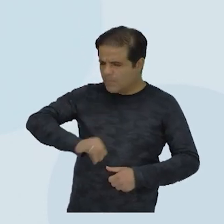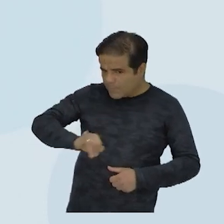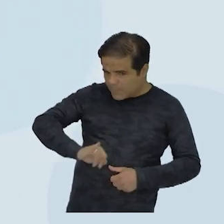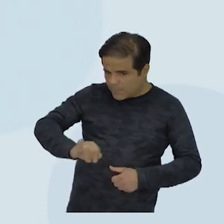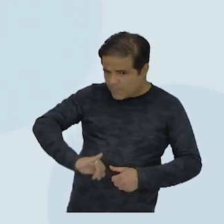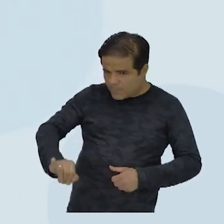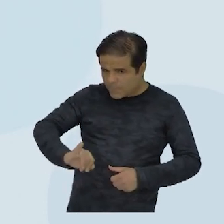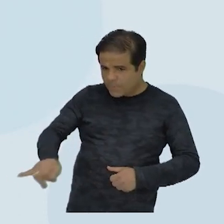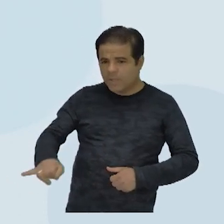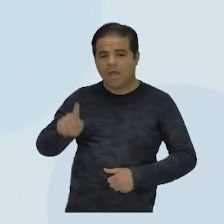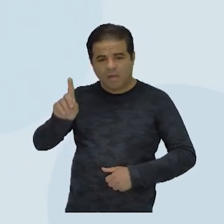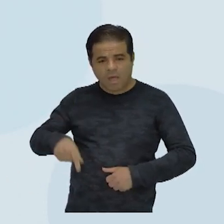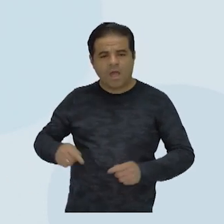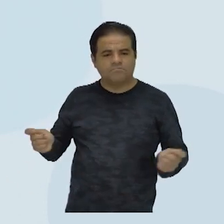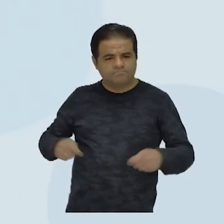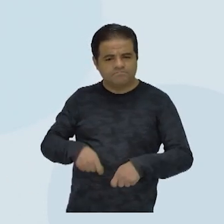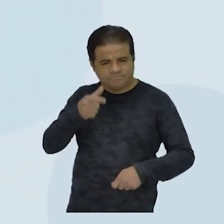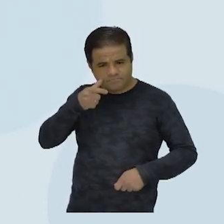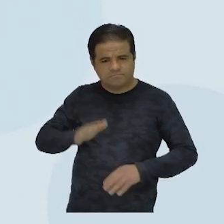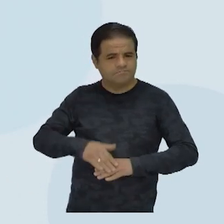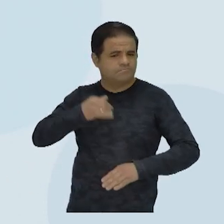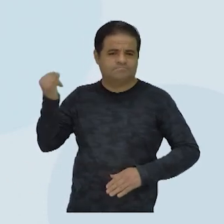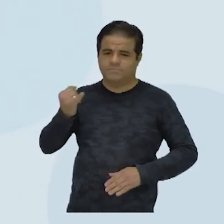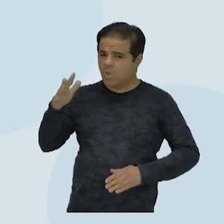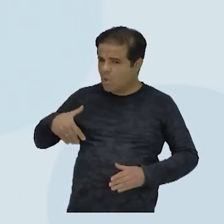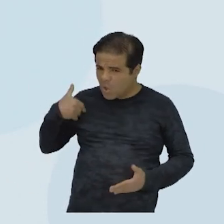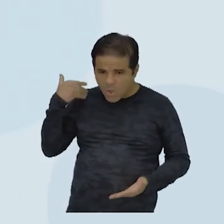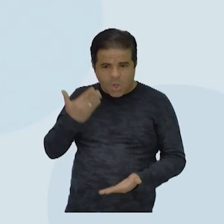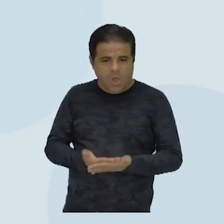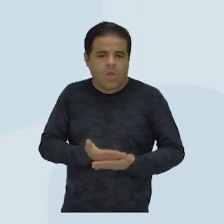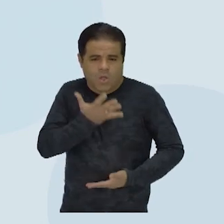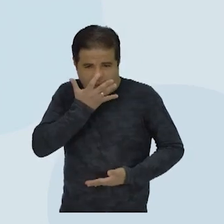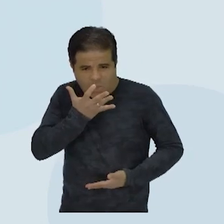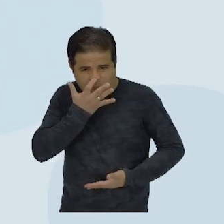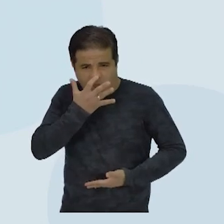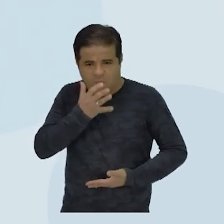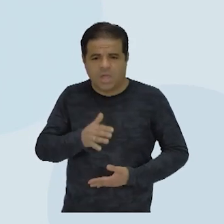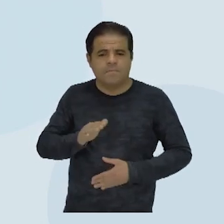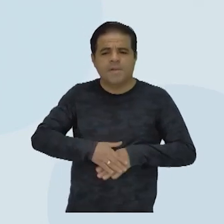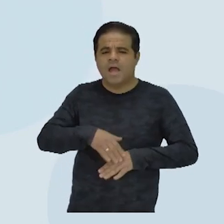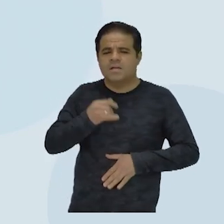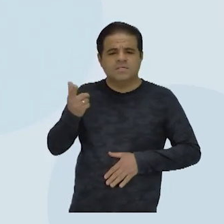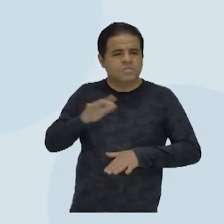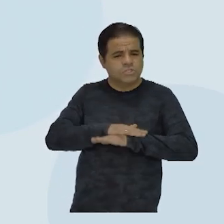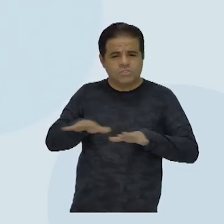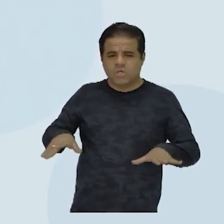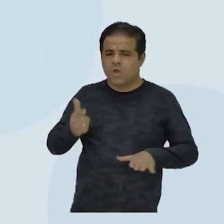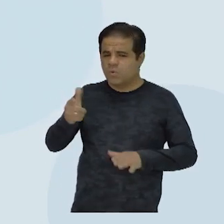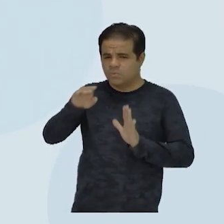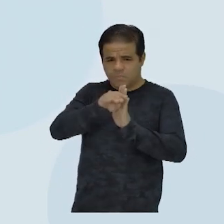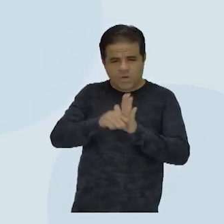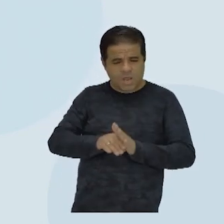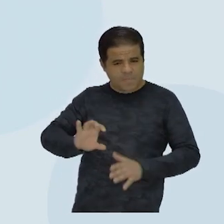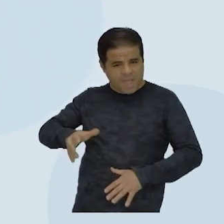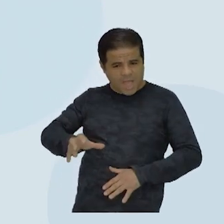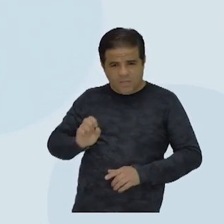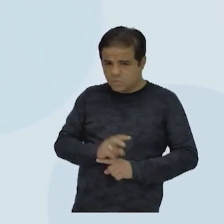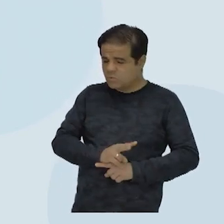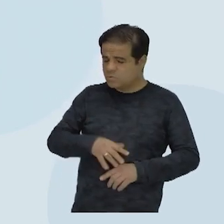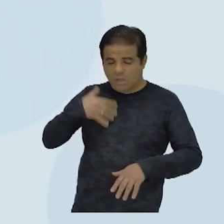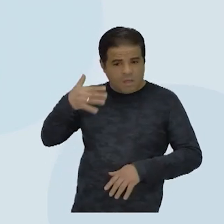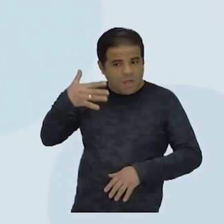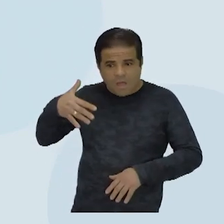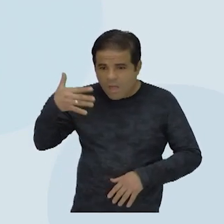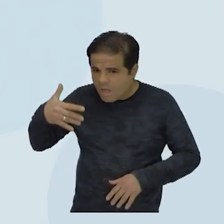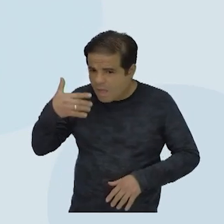que ele fez é considerada impressionante até hoje. Mas o que seria apenas mais um programa de rádio tornou-se um pesadelo